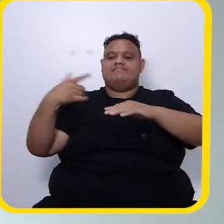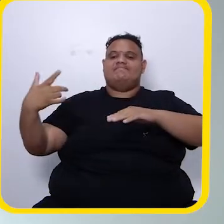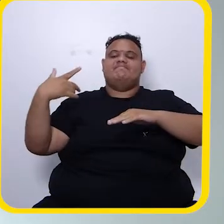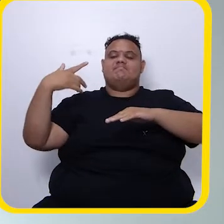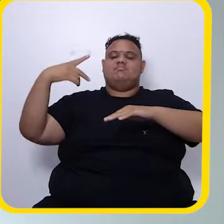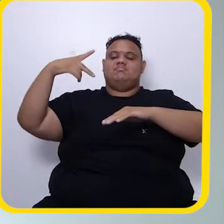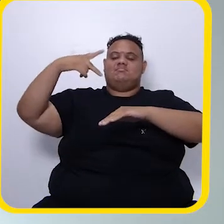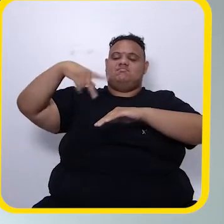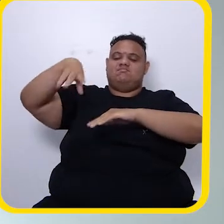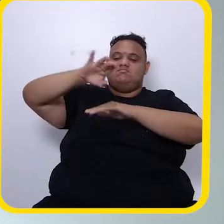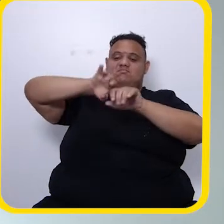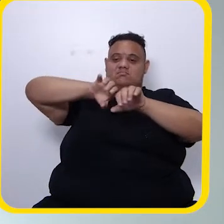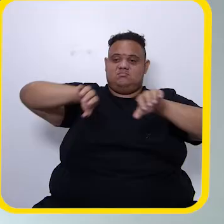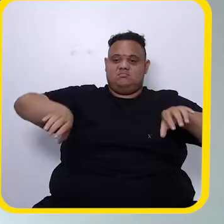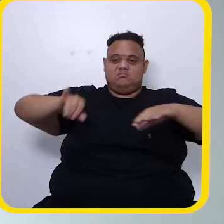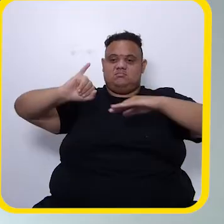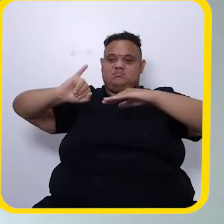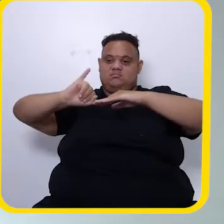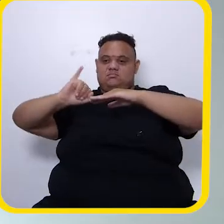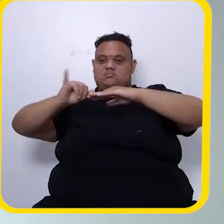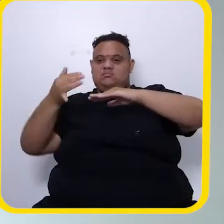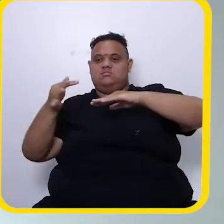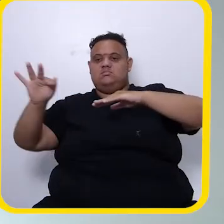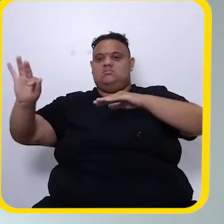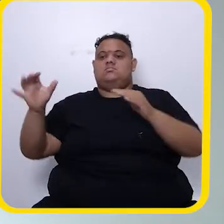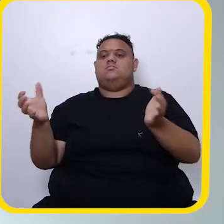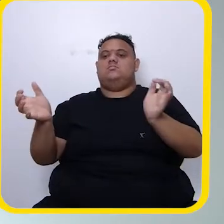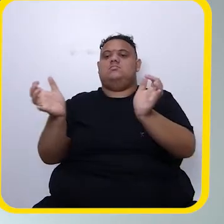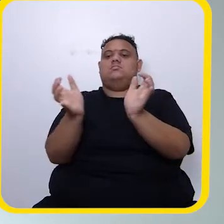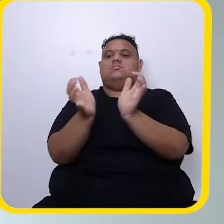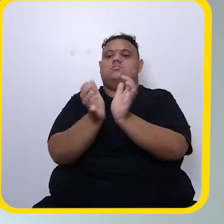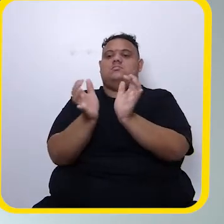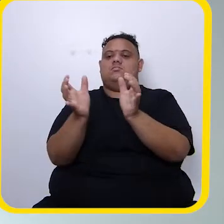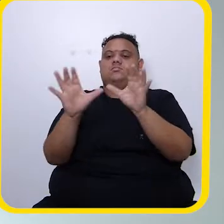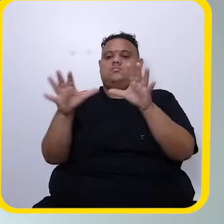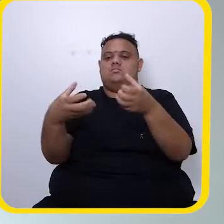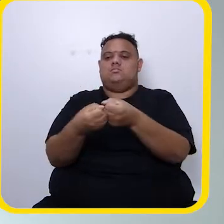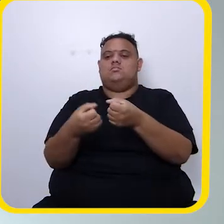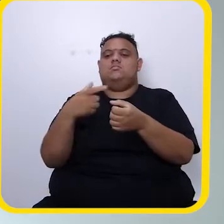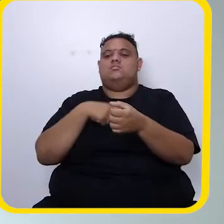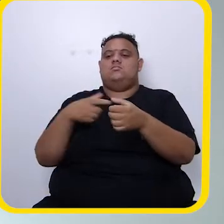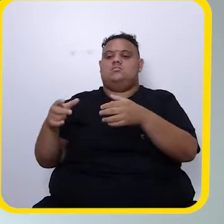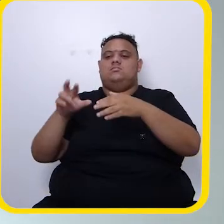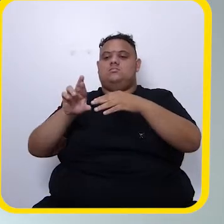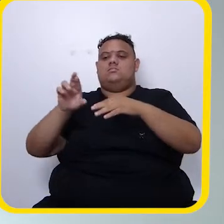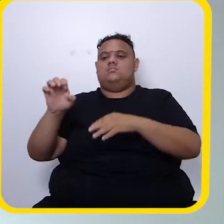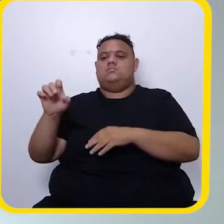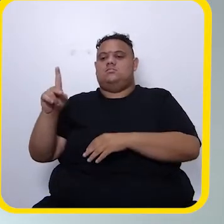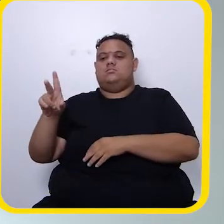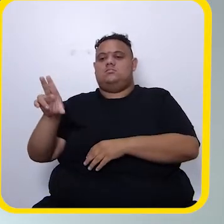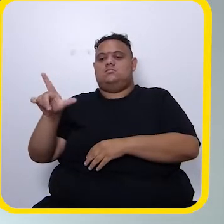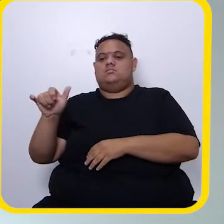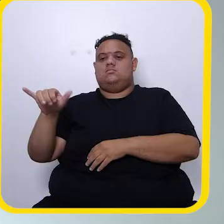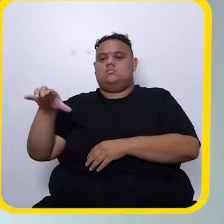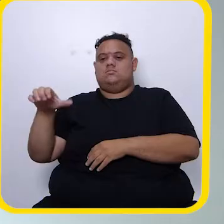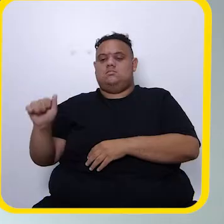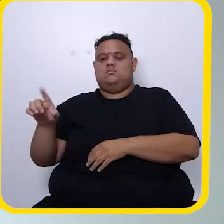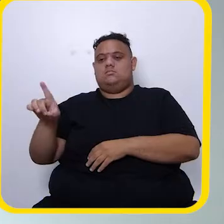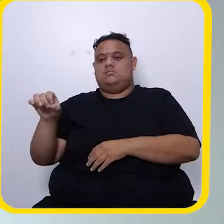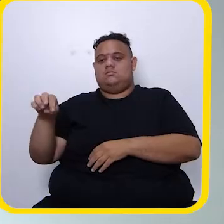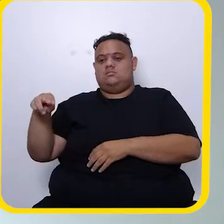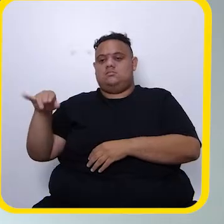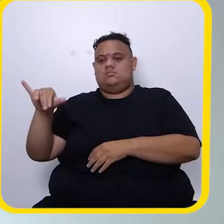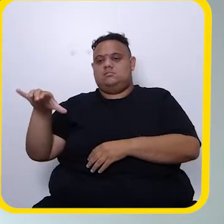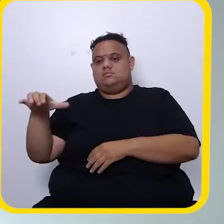realmente por uma linha. Então, o Haiti foi colônia francesa e a República Dominicana colônia espanhola. Então, meio ali